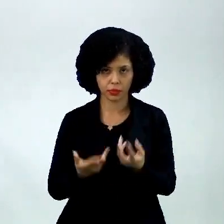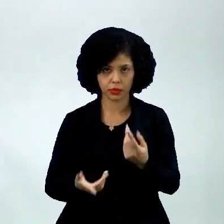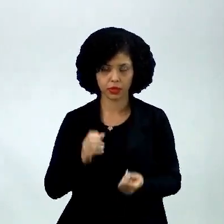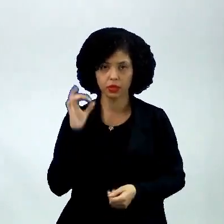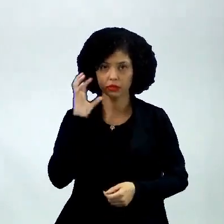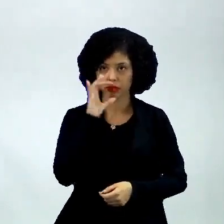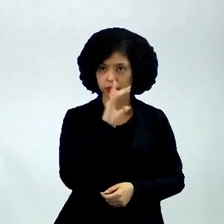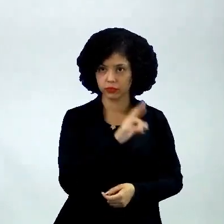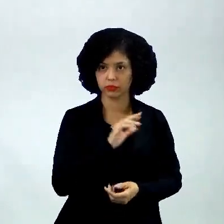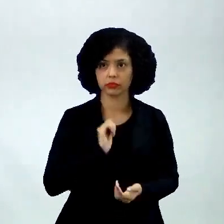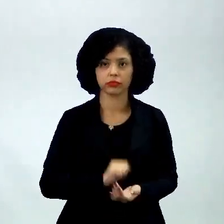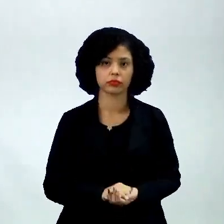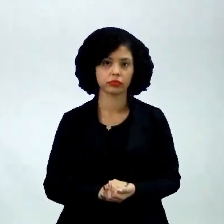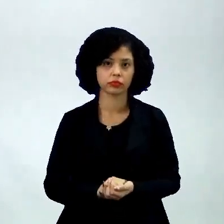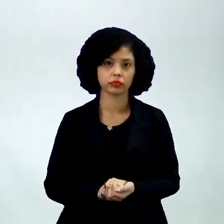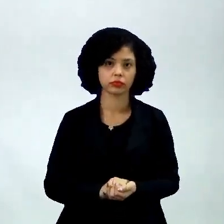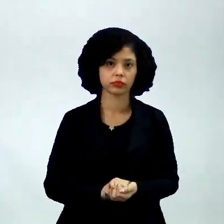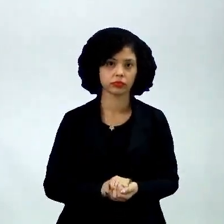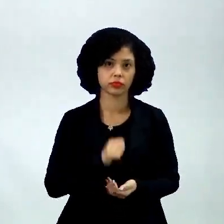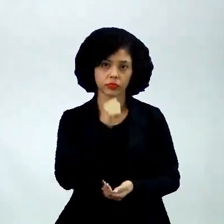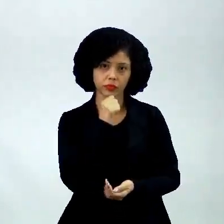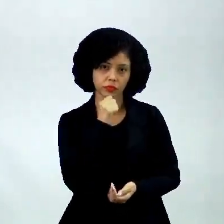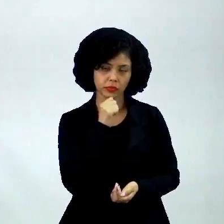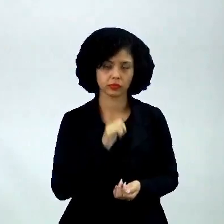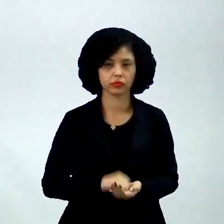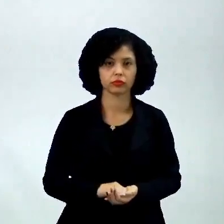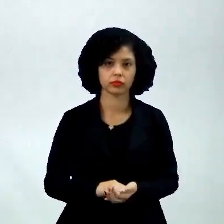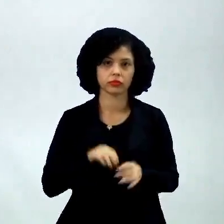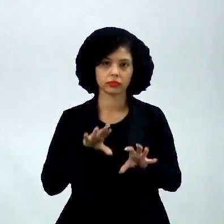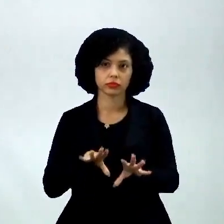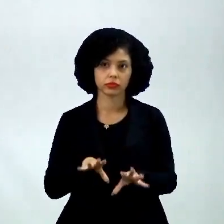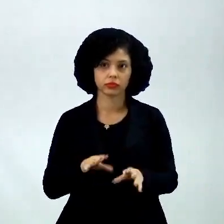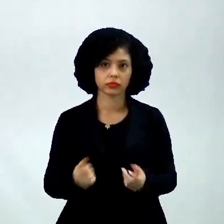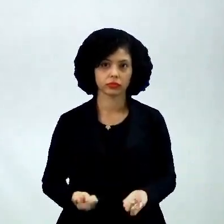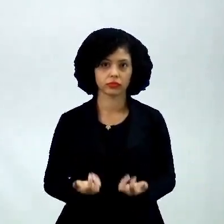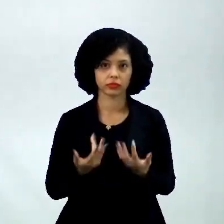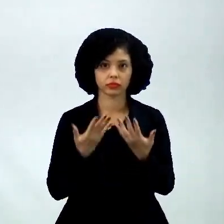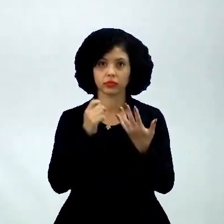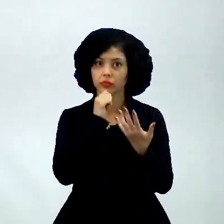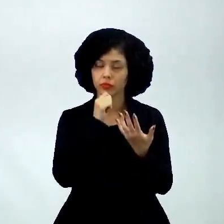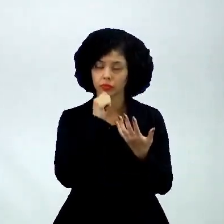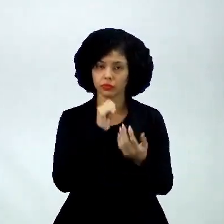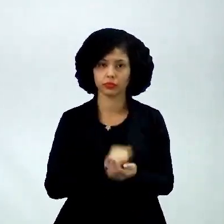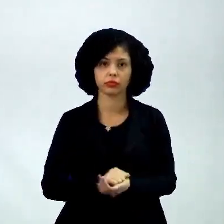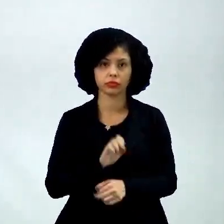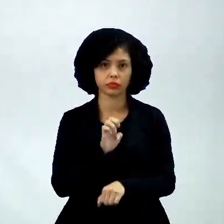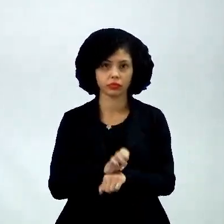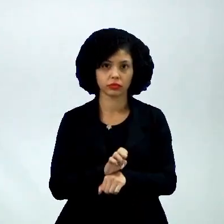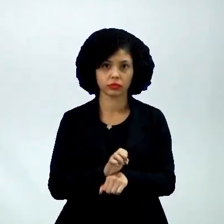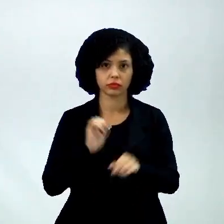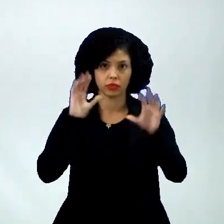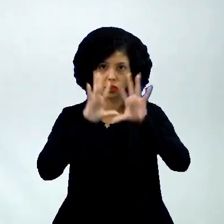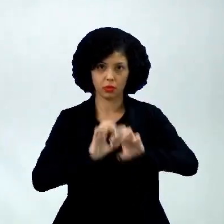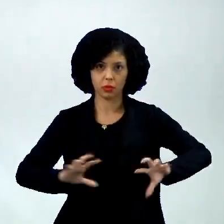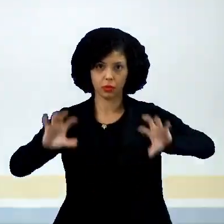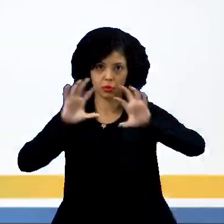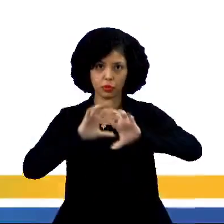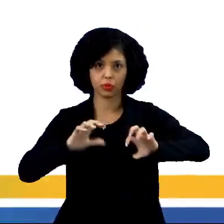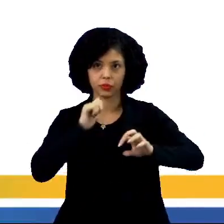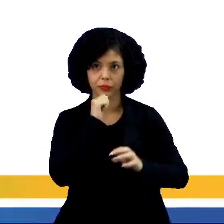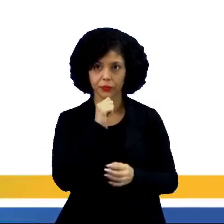ao calor, a que ela foi submetida, E essa evaporação é chamada aí de estado gasoso da água,